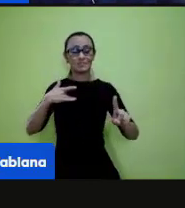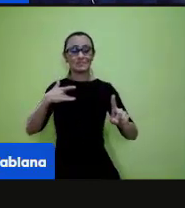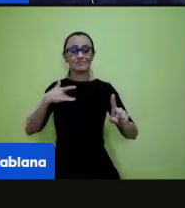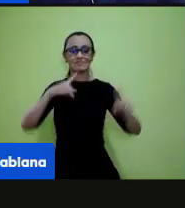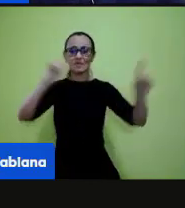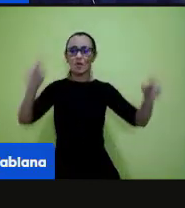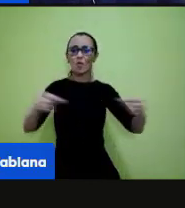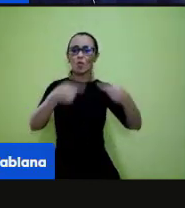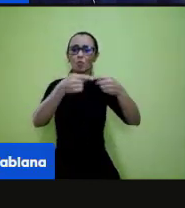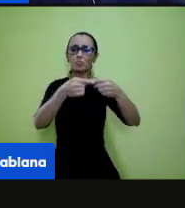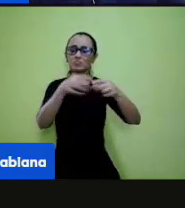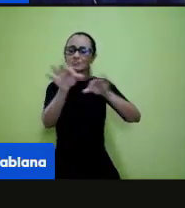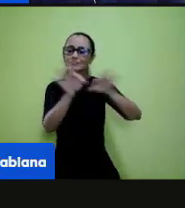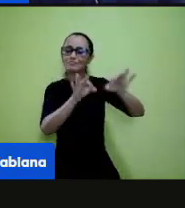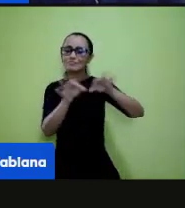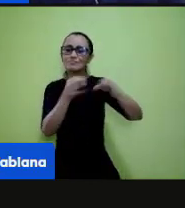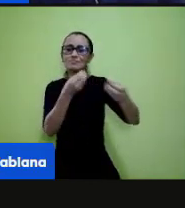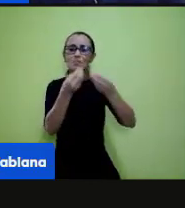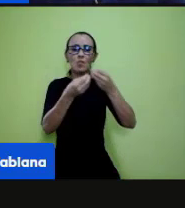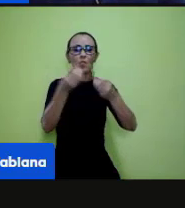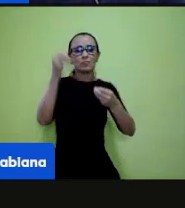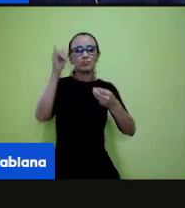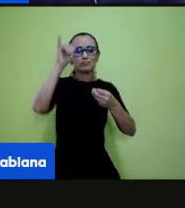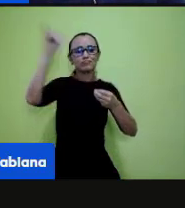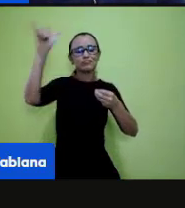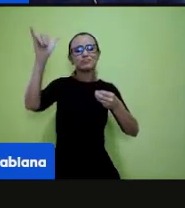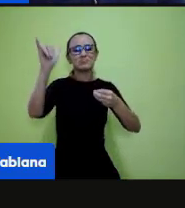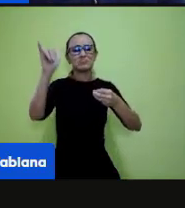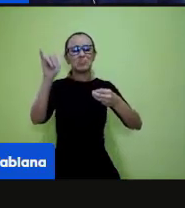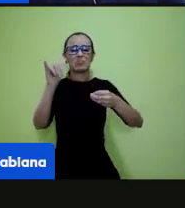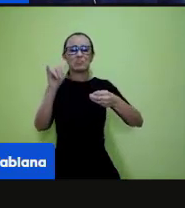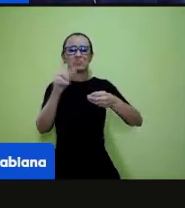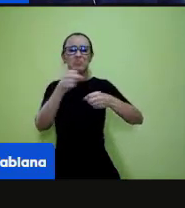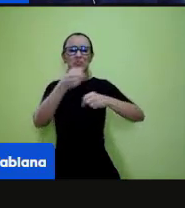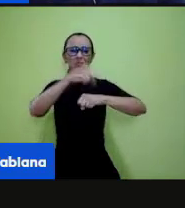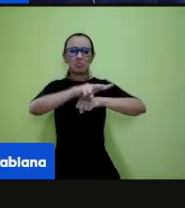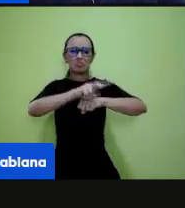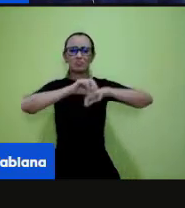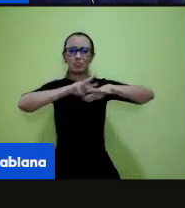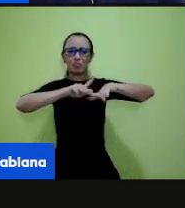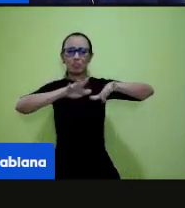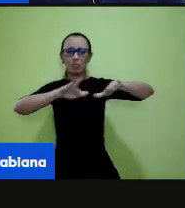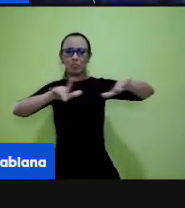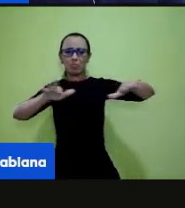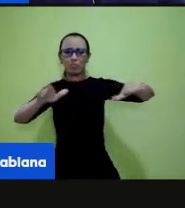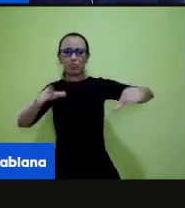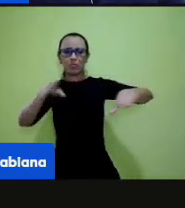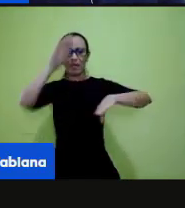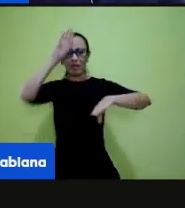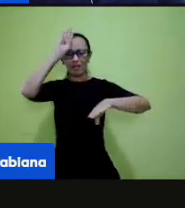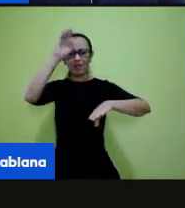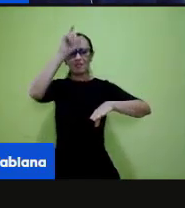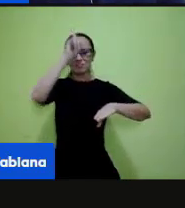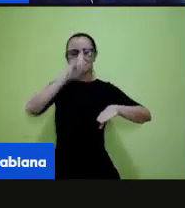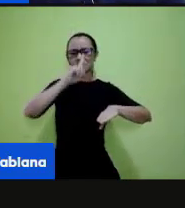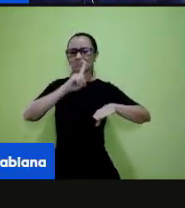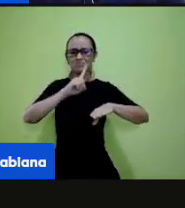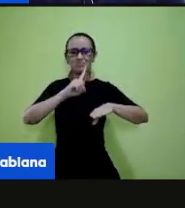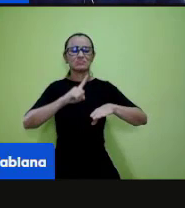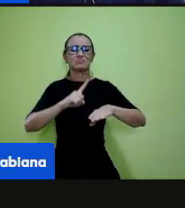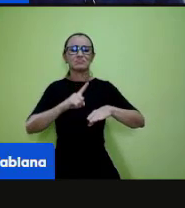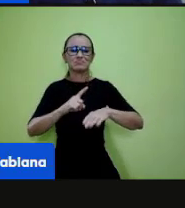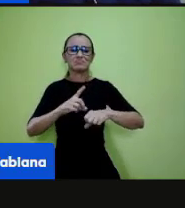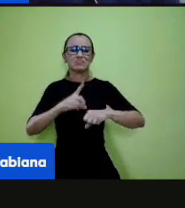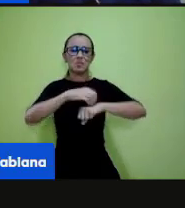a fazer um controle mais eficaz das arboviroses, febre amarela urbana, dengue, zika e chikungunya.